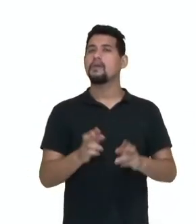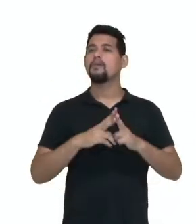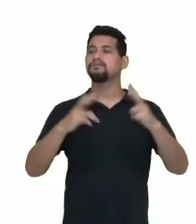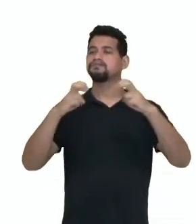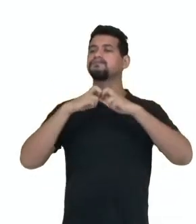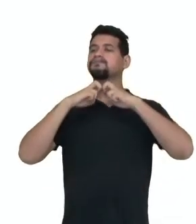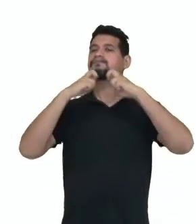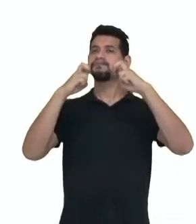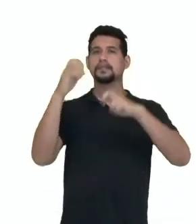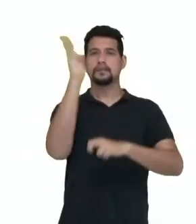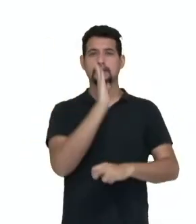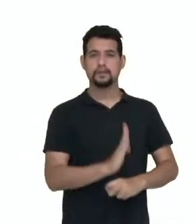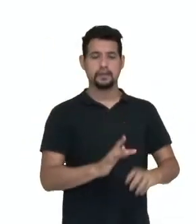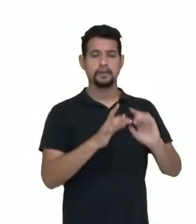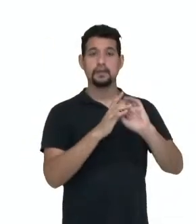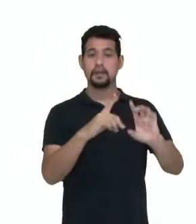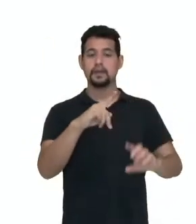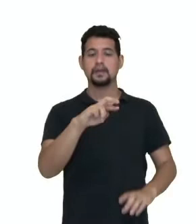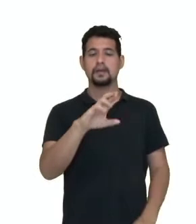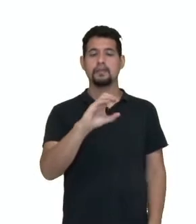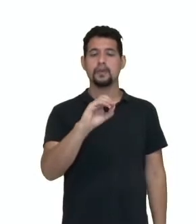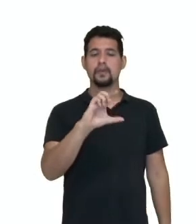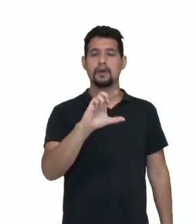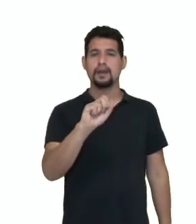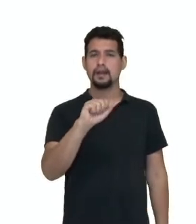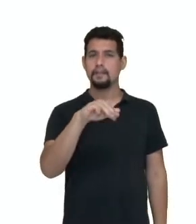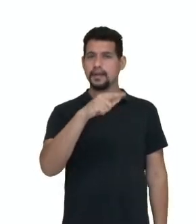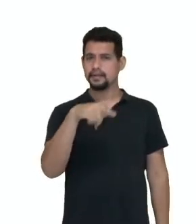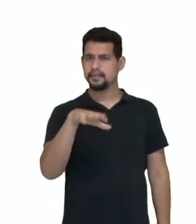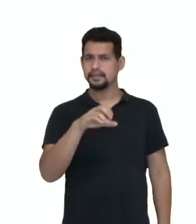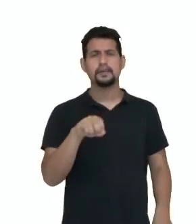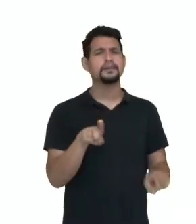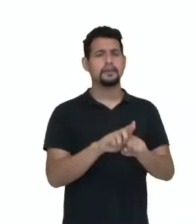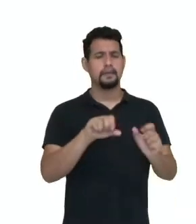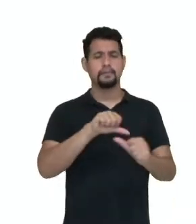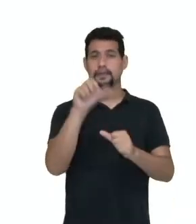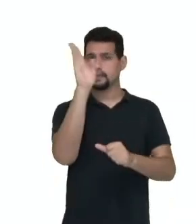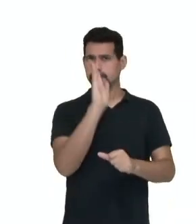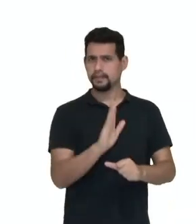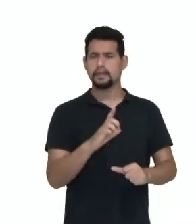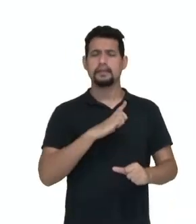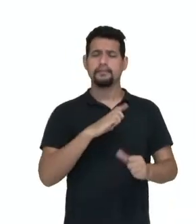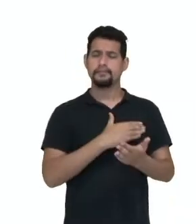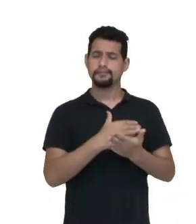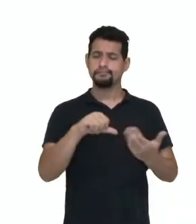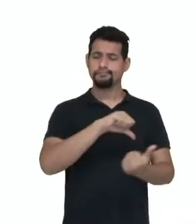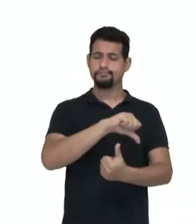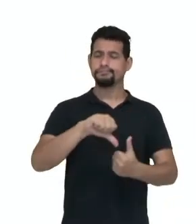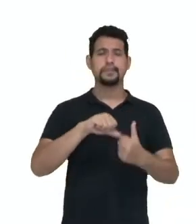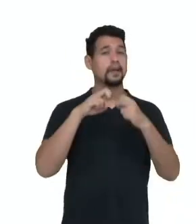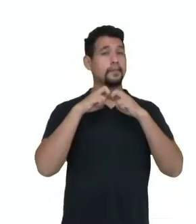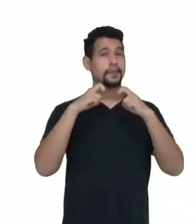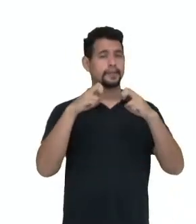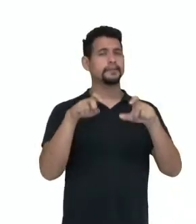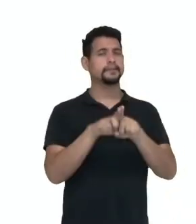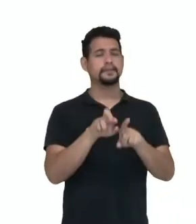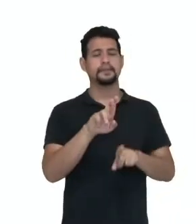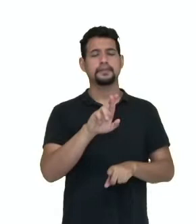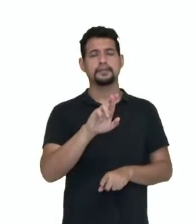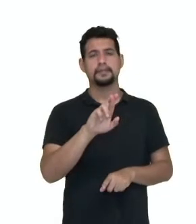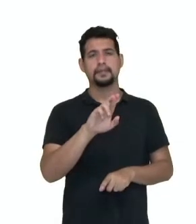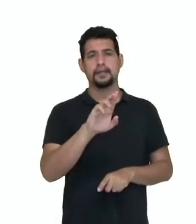República Brasileira. O Exército teve uma fundamental atuação na transformação do Império e na proclamação da República, um